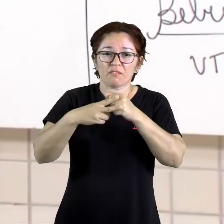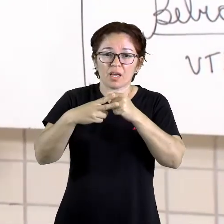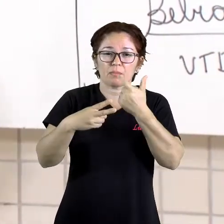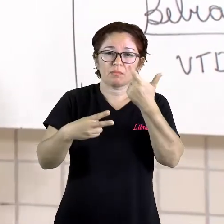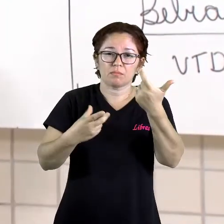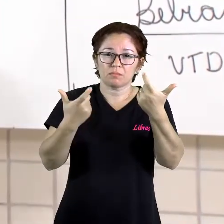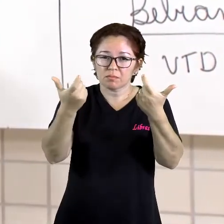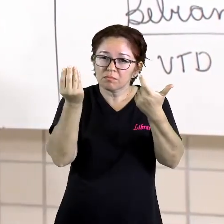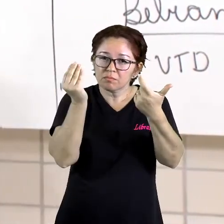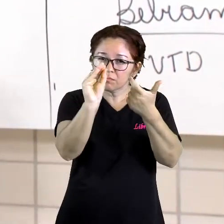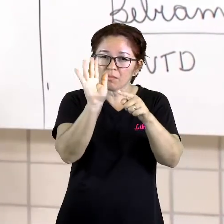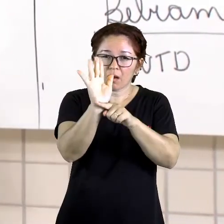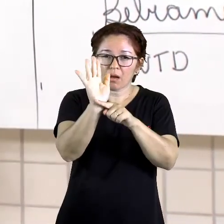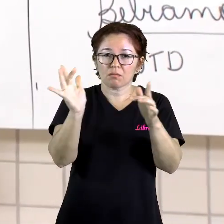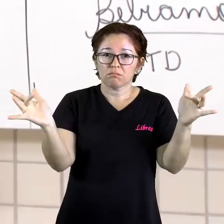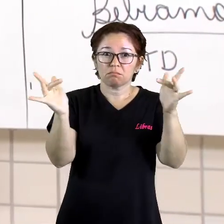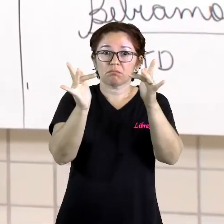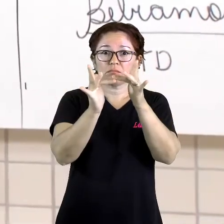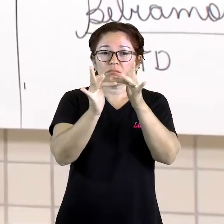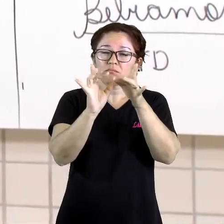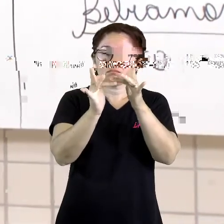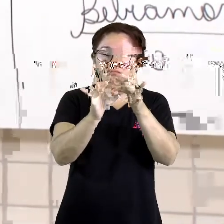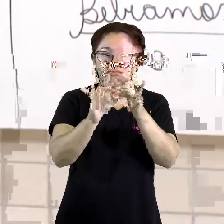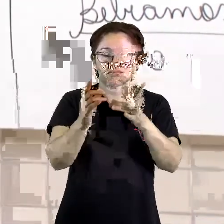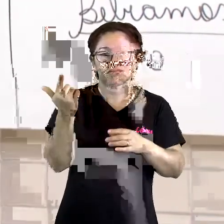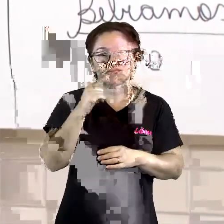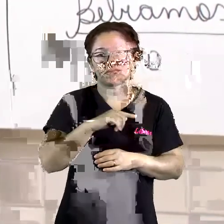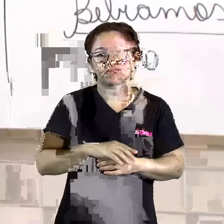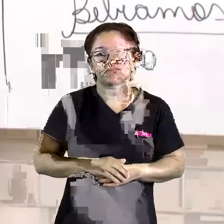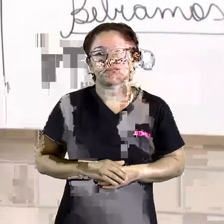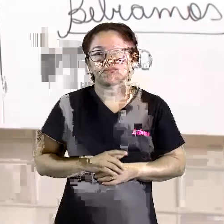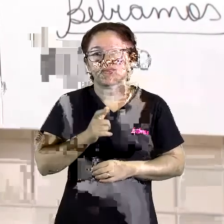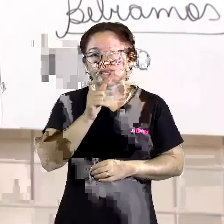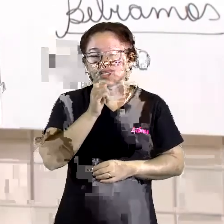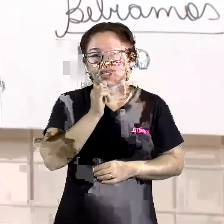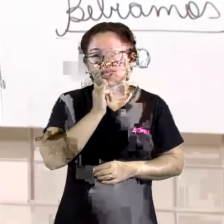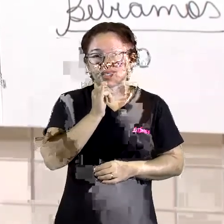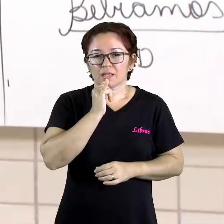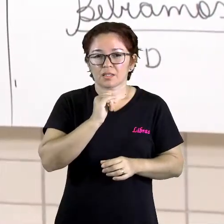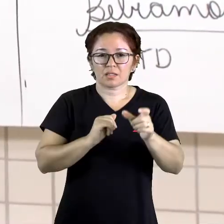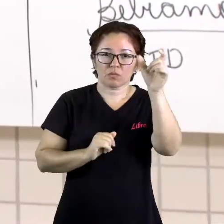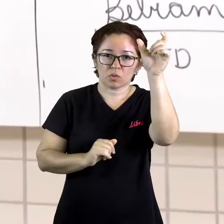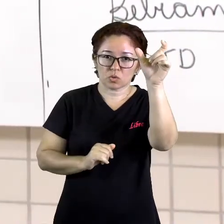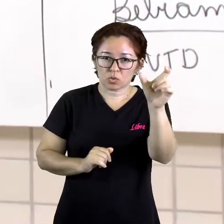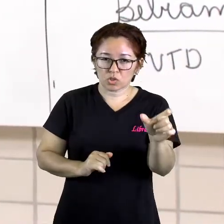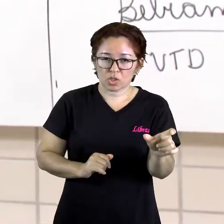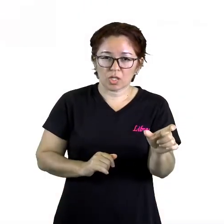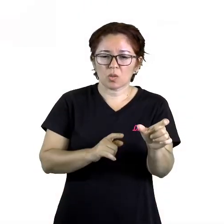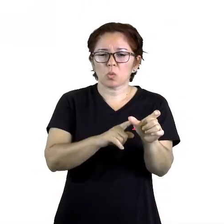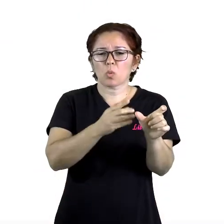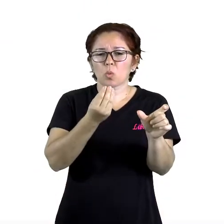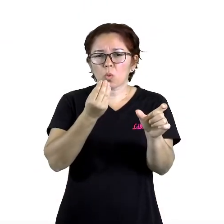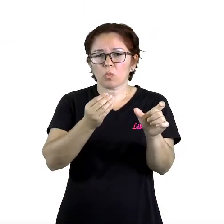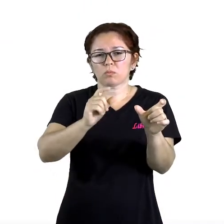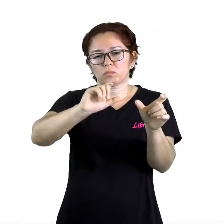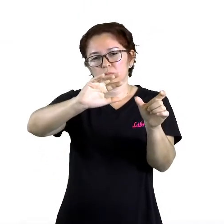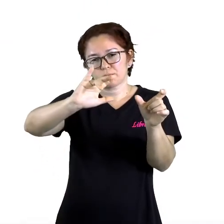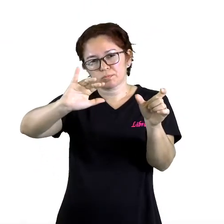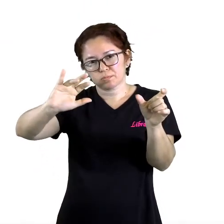É aquele que, expressando o estado, liga características ao sujeito, estabelecendo entre